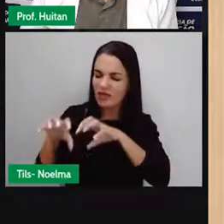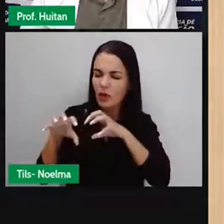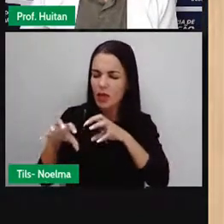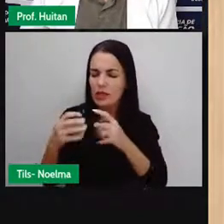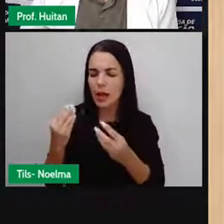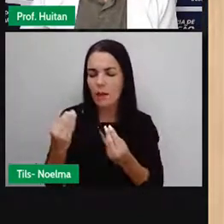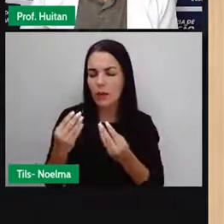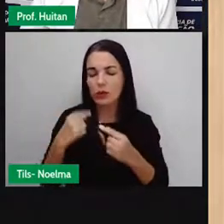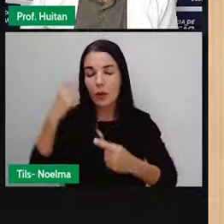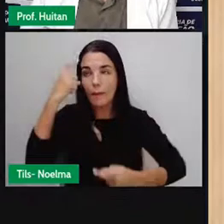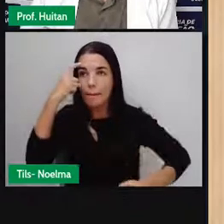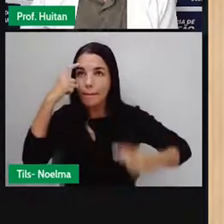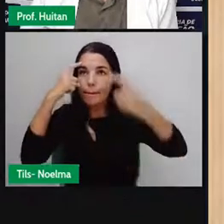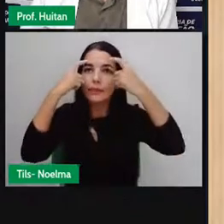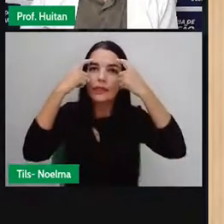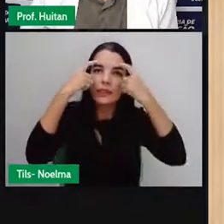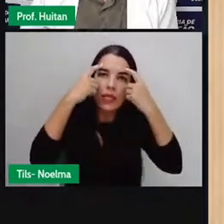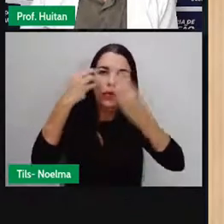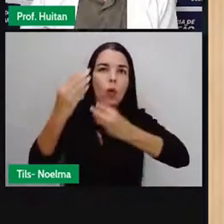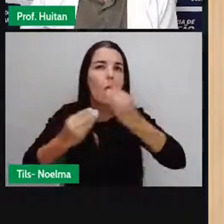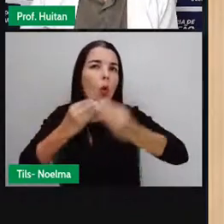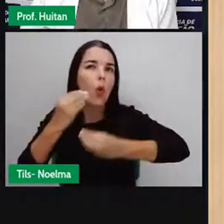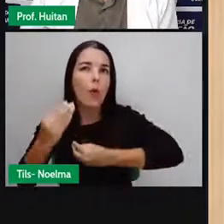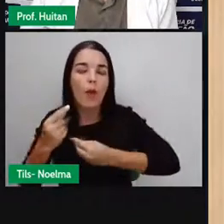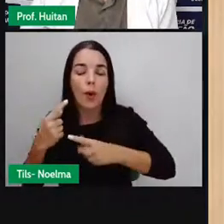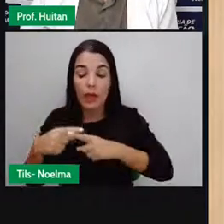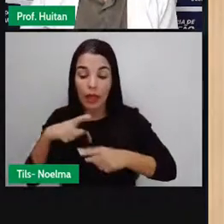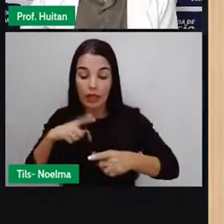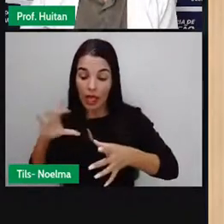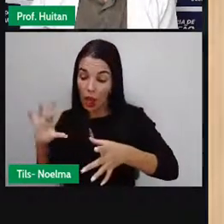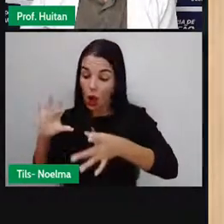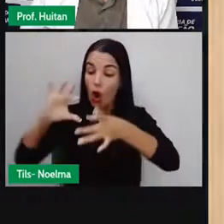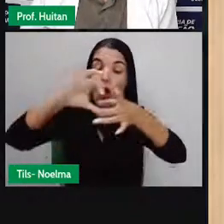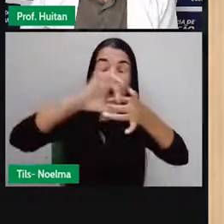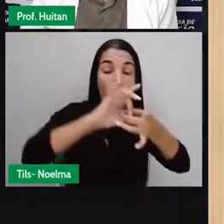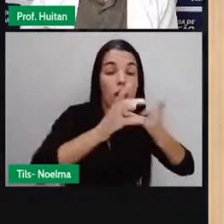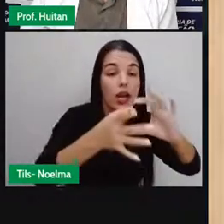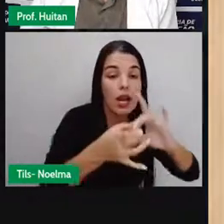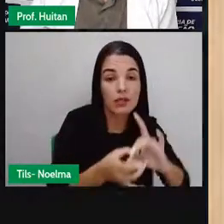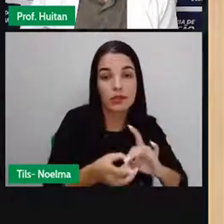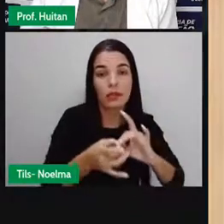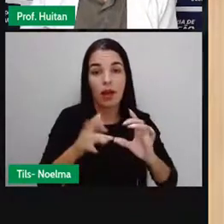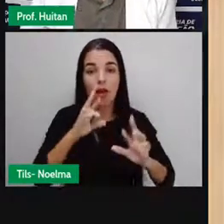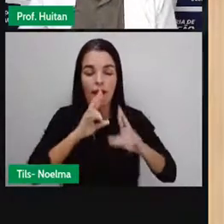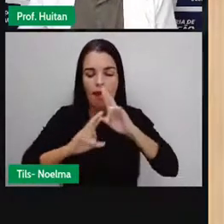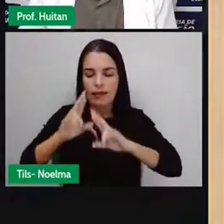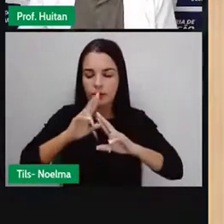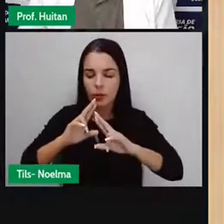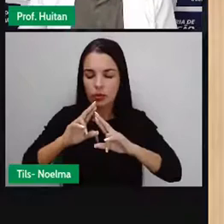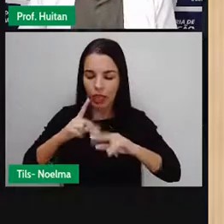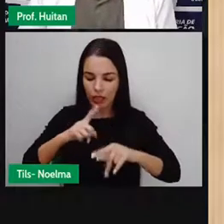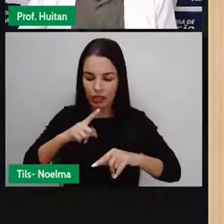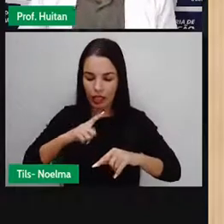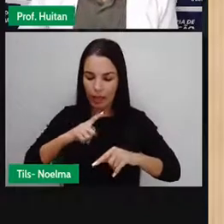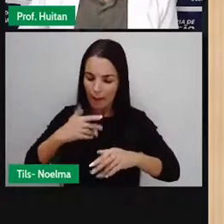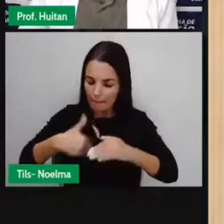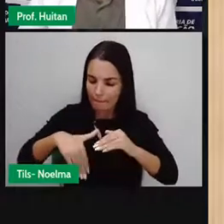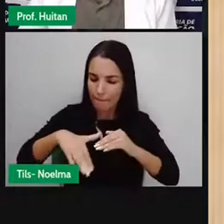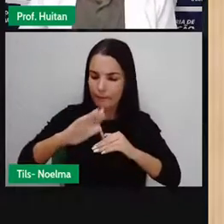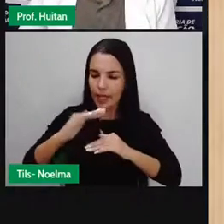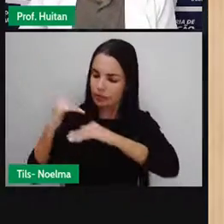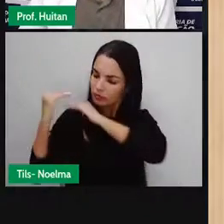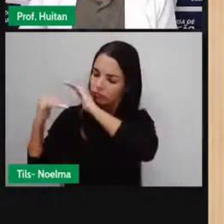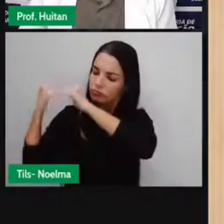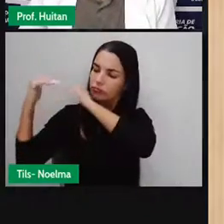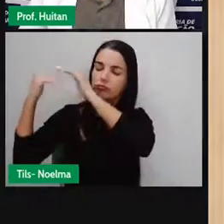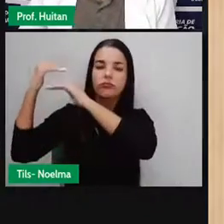por que pensamos. É uma conexão com as respostas que precisamos para evoluir. Olhe, essa